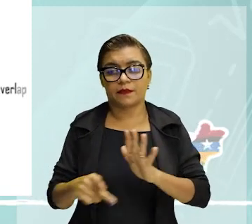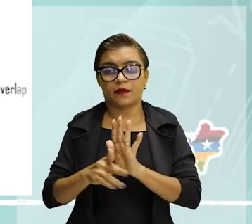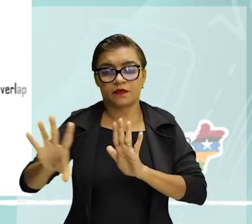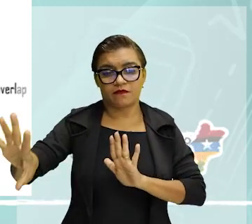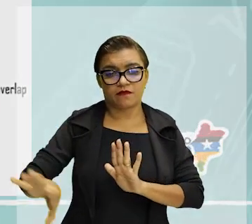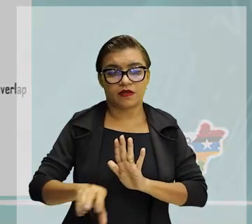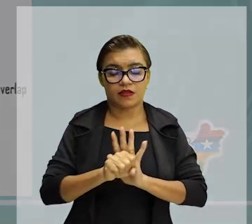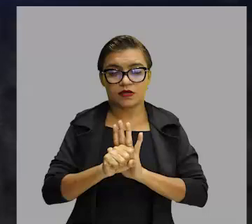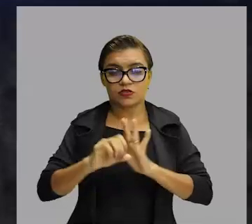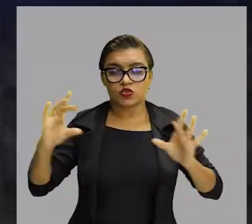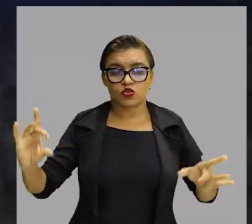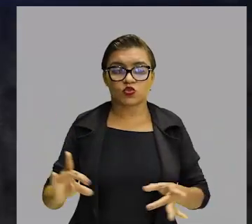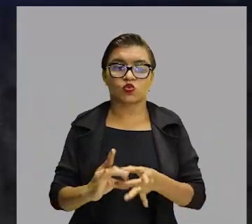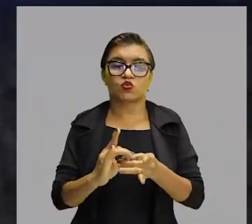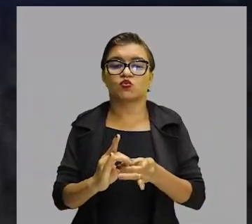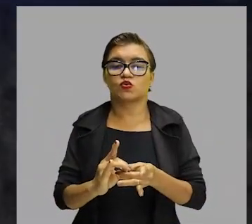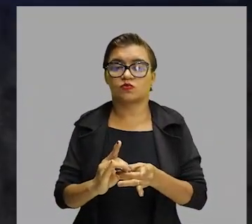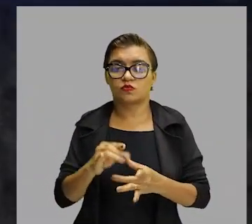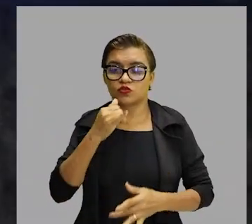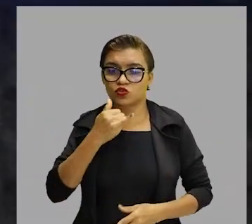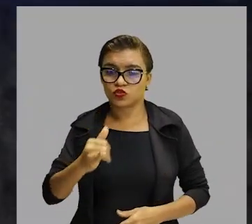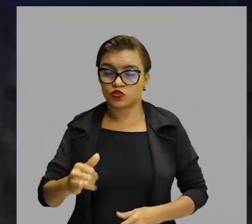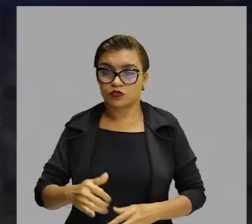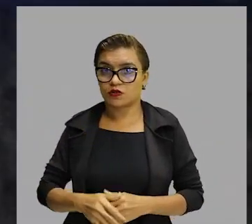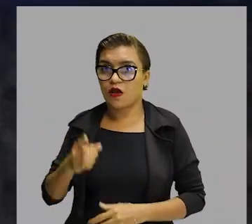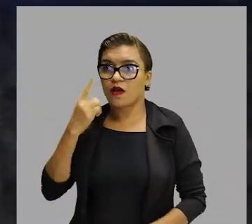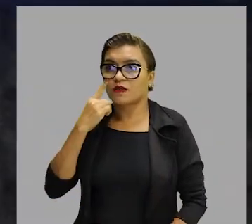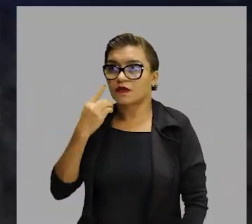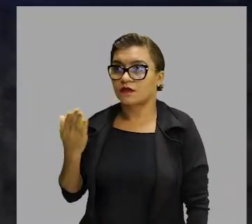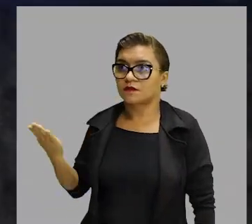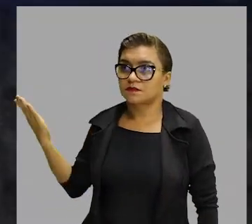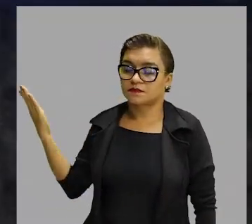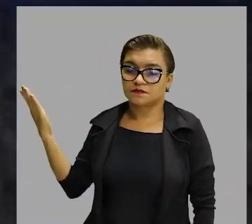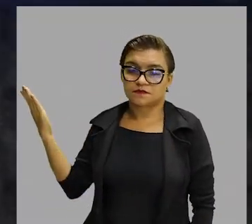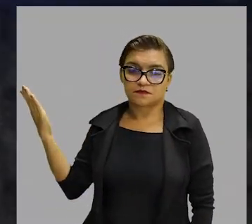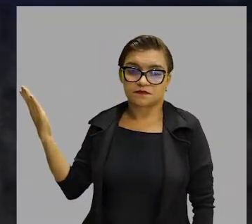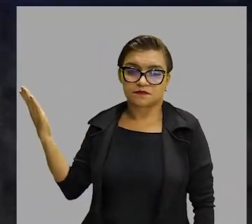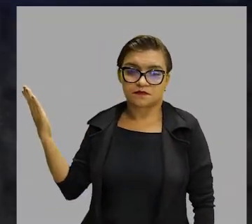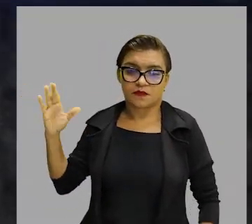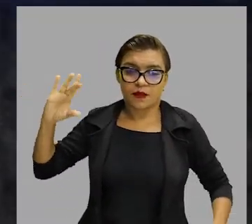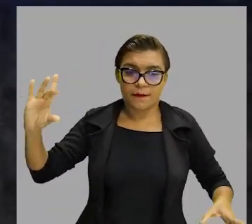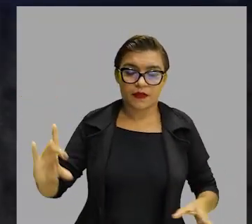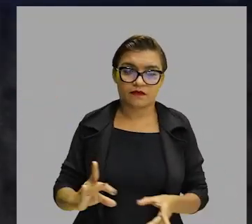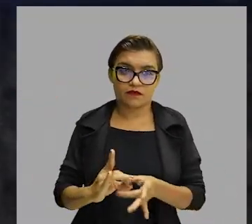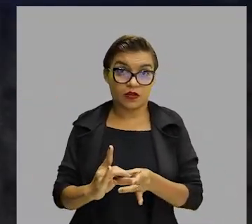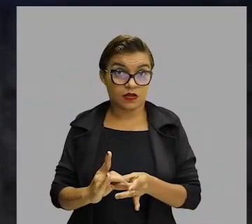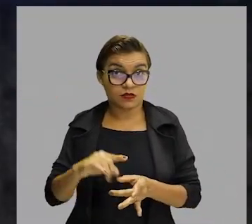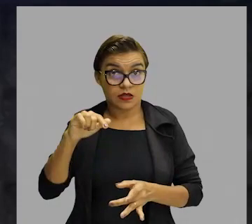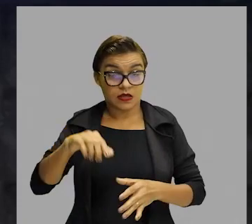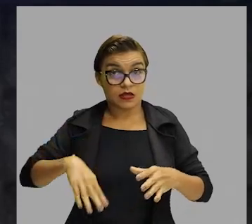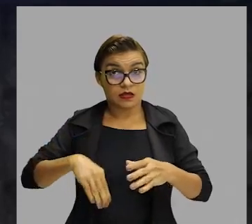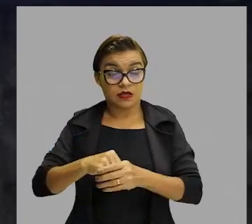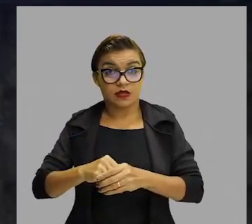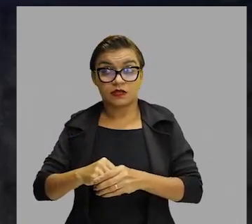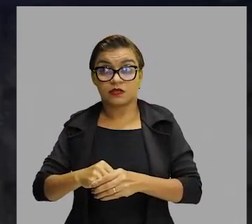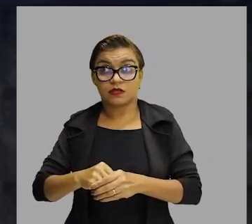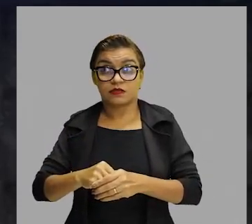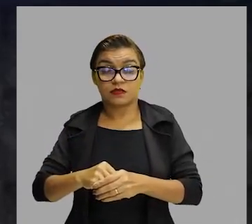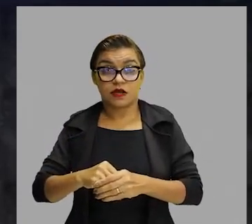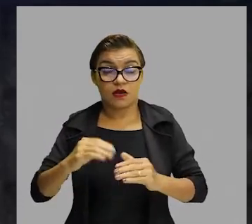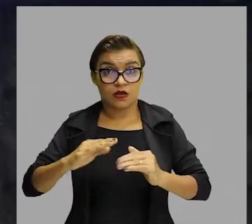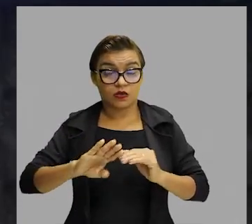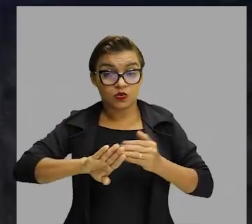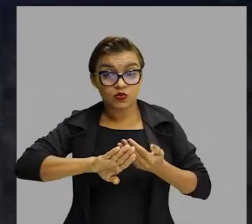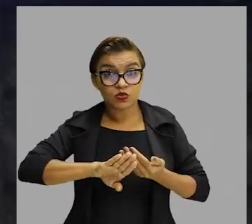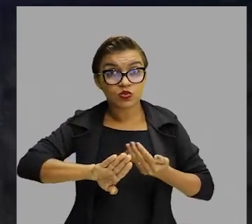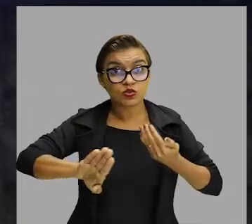condução. Ok? Então nós temos aqui a banda de valência e a banda de condução. Nos isolantes, né, tem um gap muito grande, uma